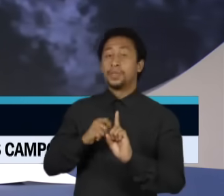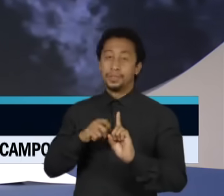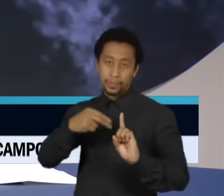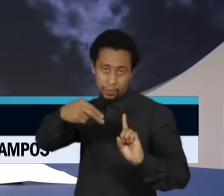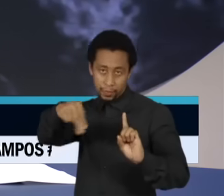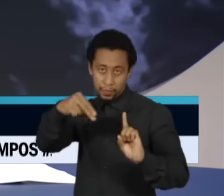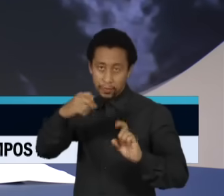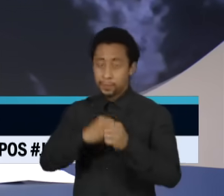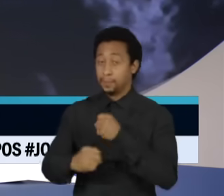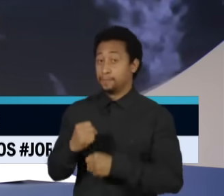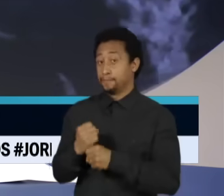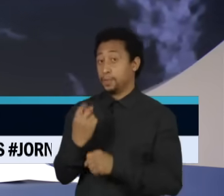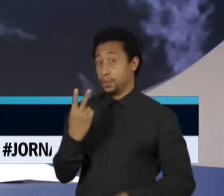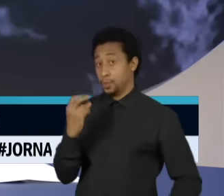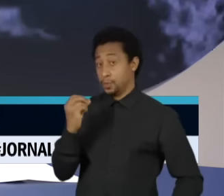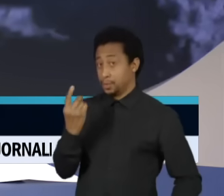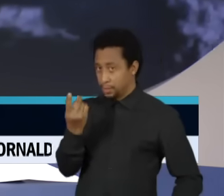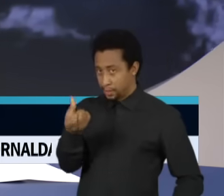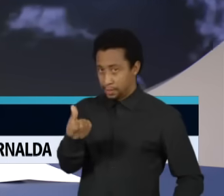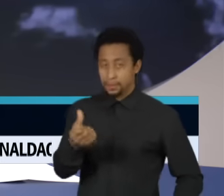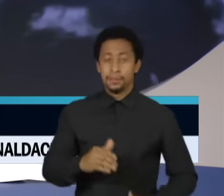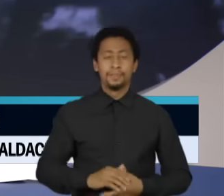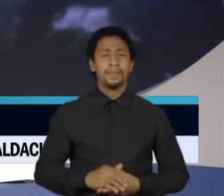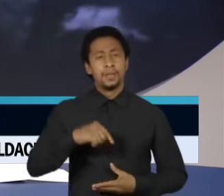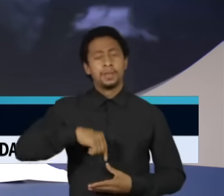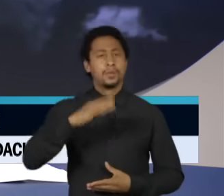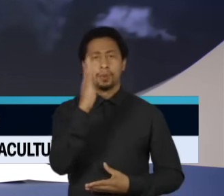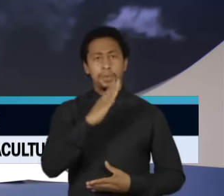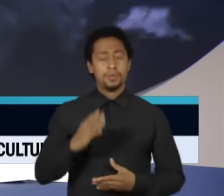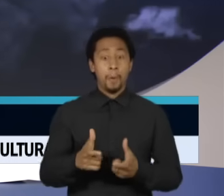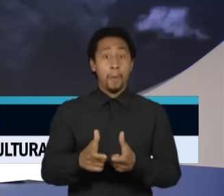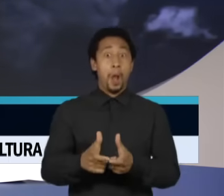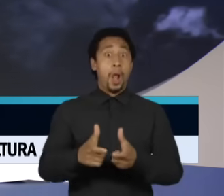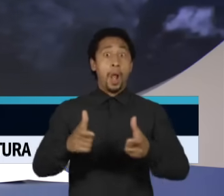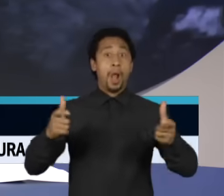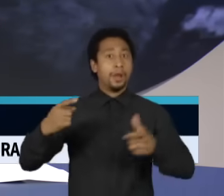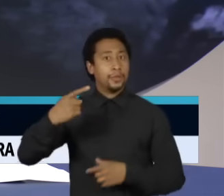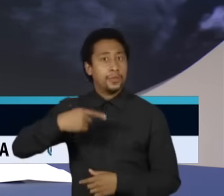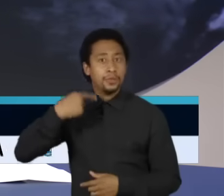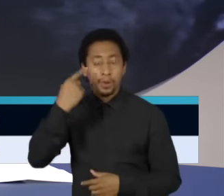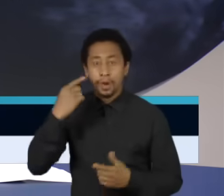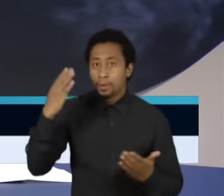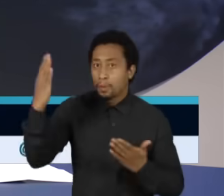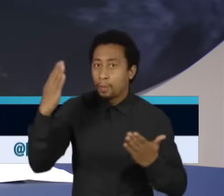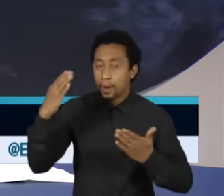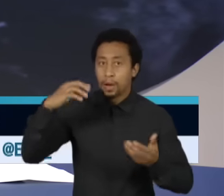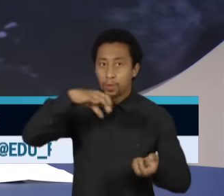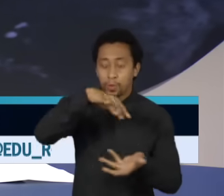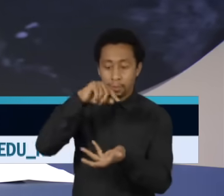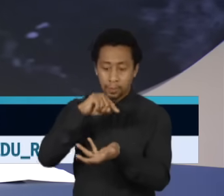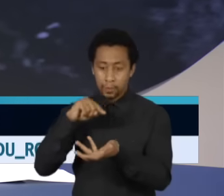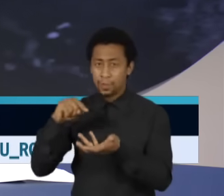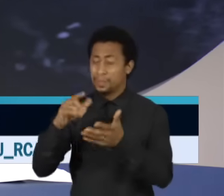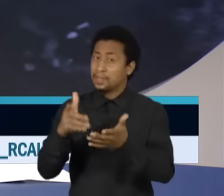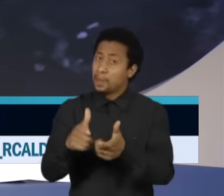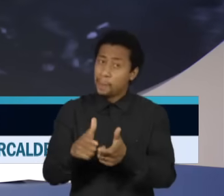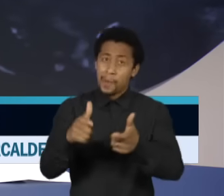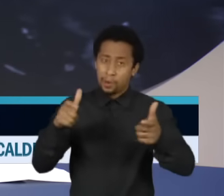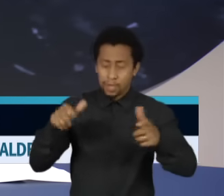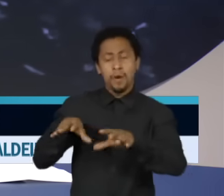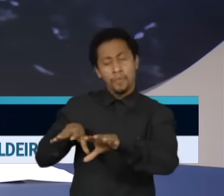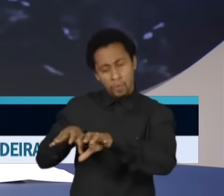O Brasil é o país com maior proporção de advogados por habitantes do mundo, mas a maioria deles não consegue a qualificação